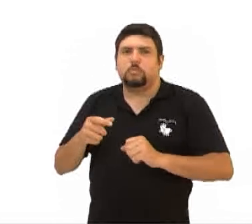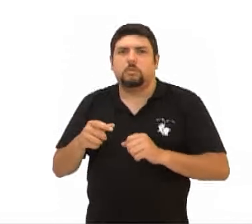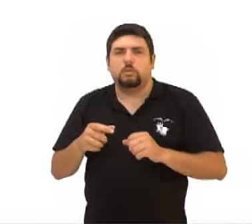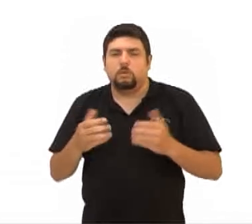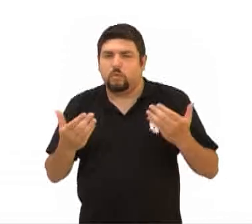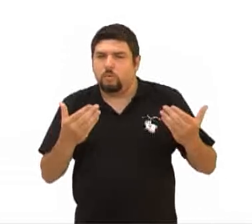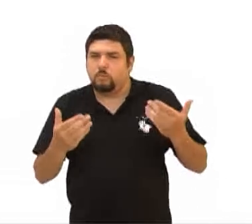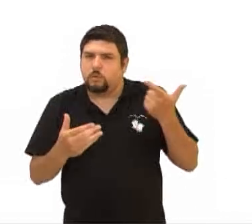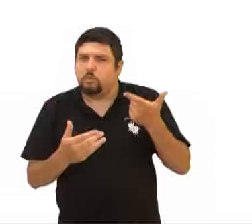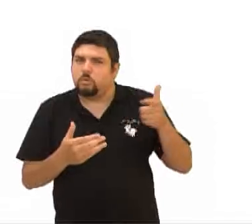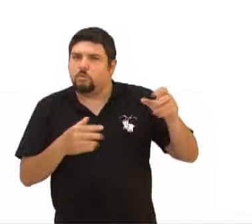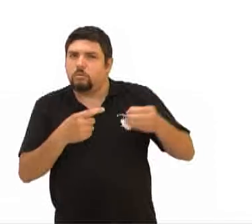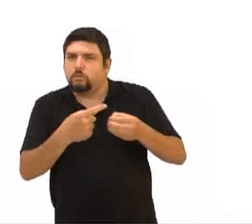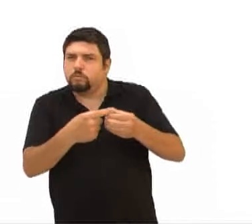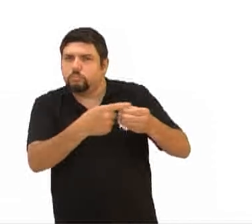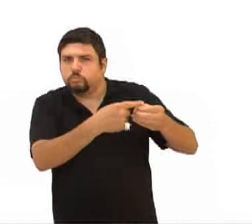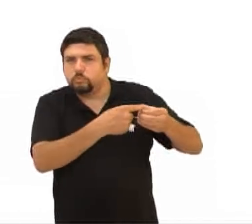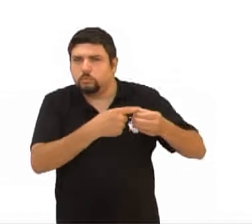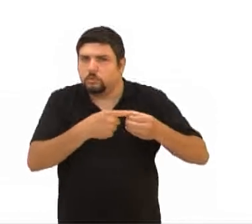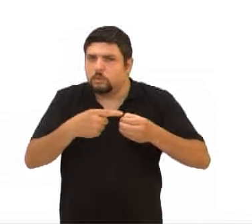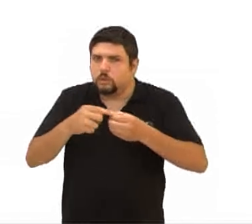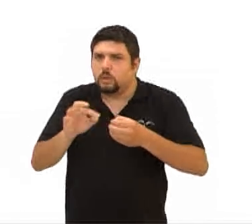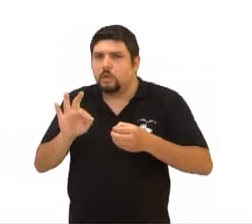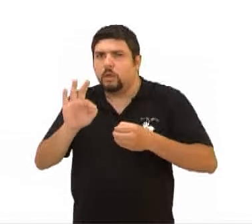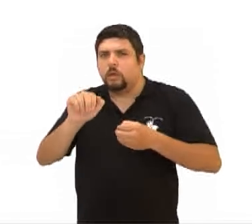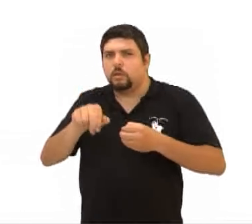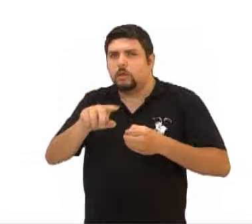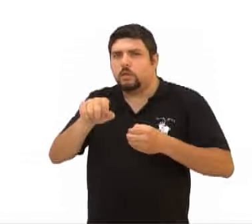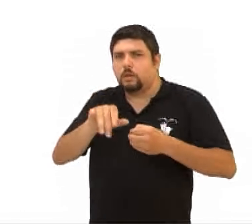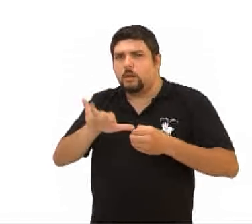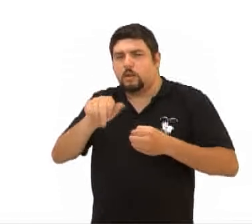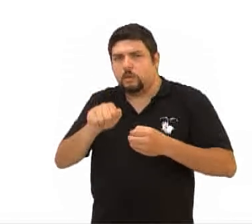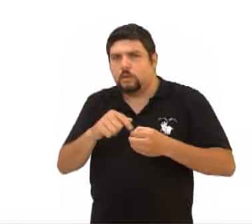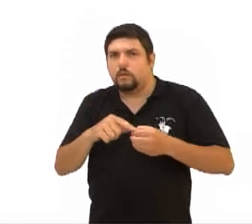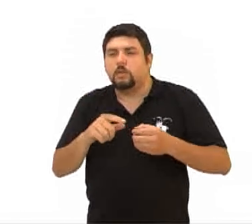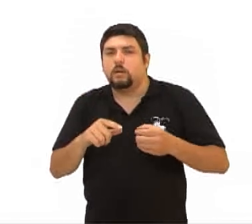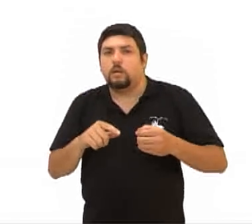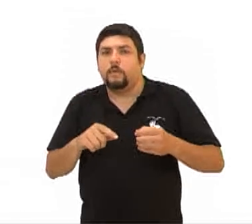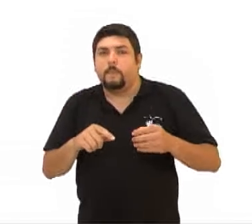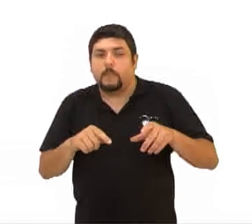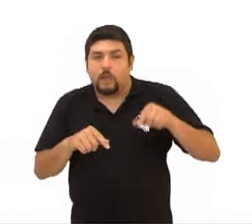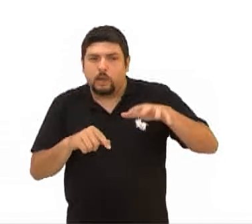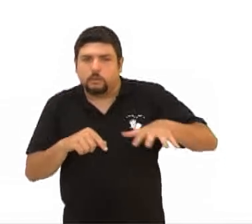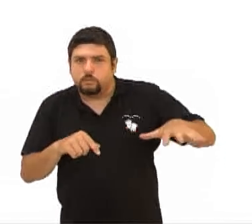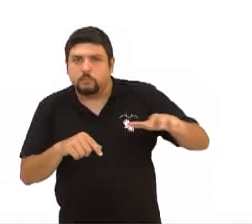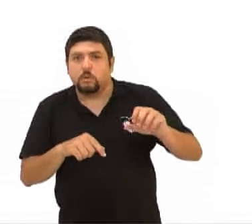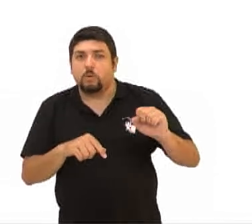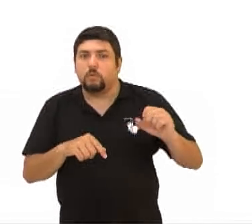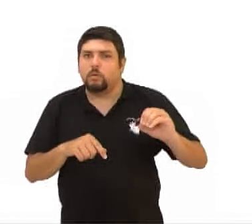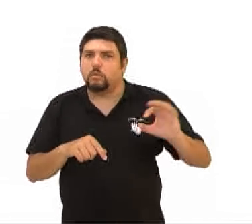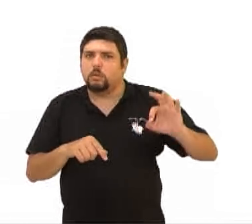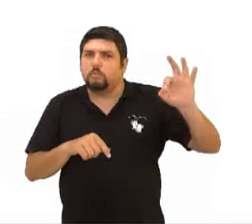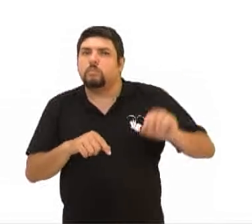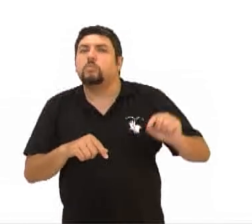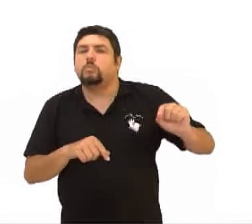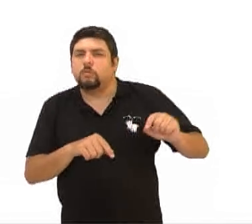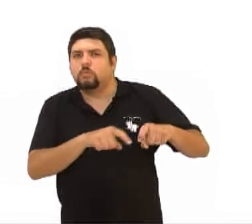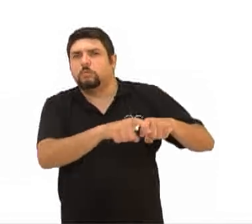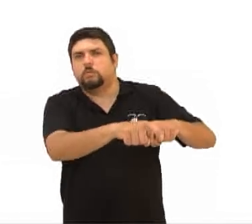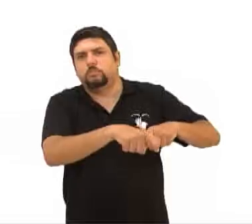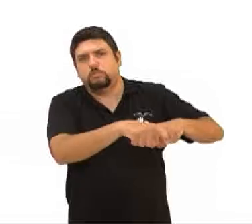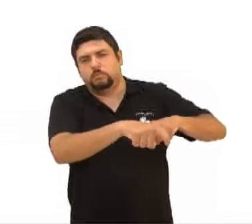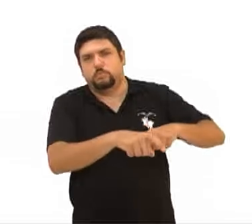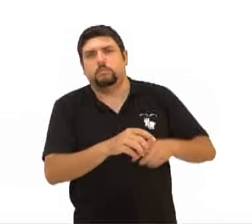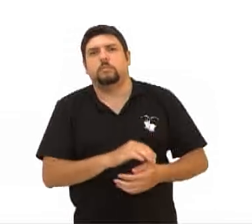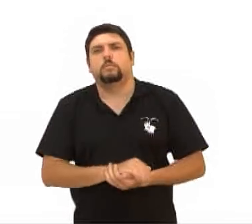outras cidades da Tanzânia, né, que 80% da população das outras cidades vive em áreas rurais.